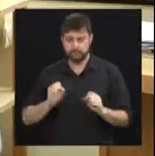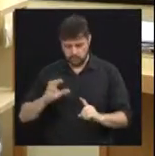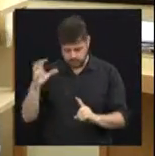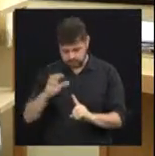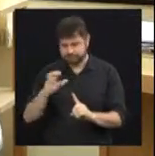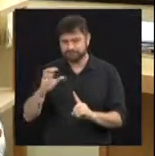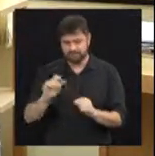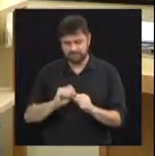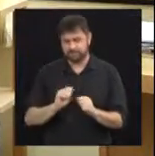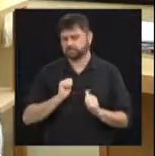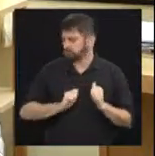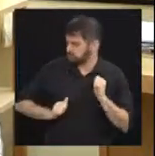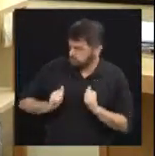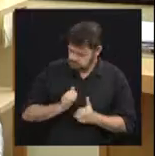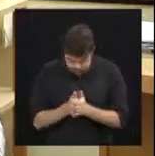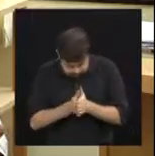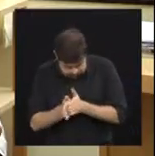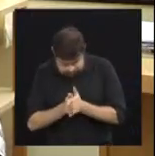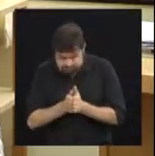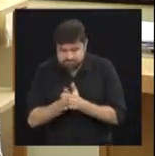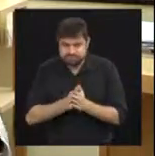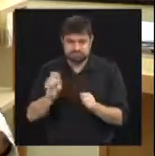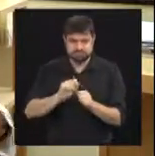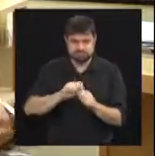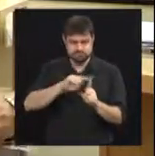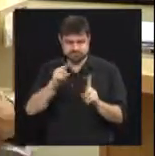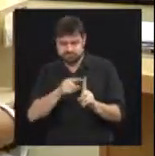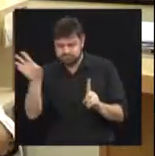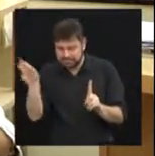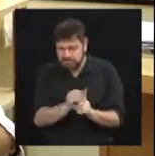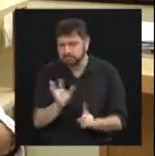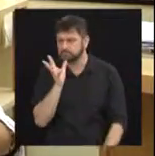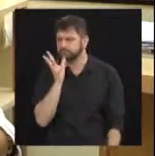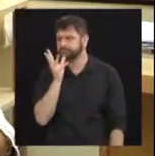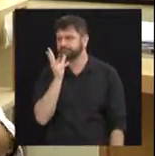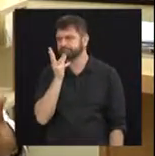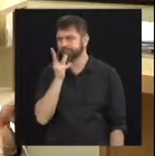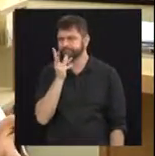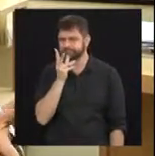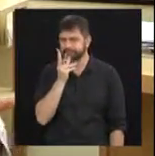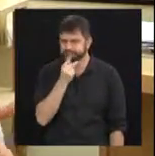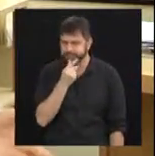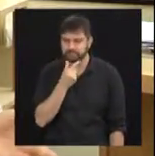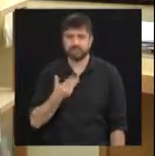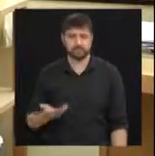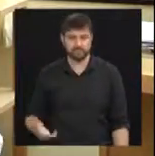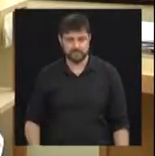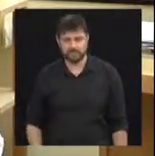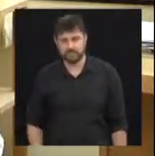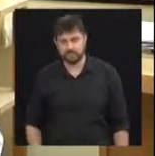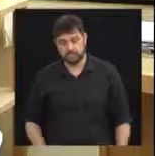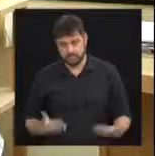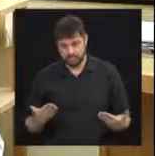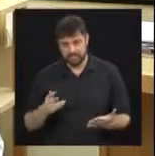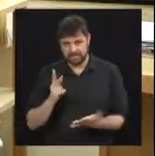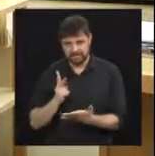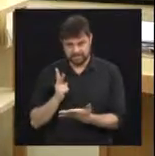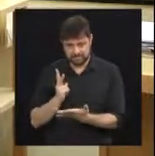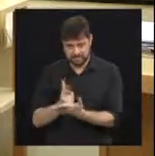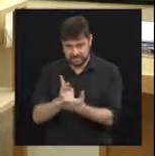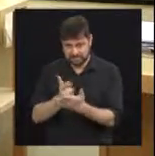sim um fator que pode gerar ansiedade, pode fazer com que a gravidez acabe atrasando um pouco mais do que o casal espera,